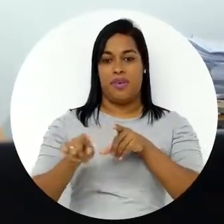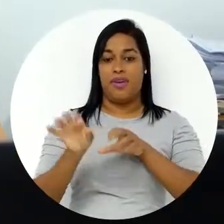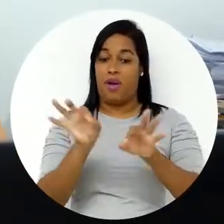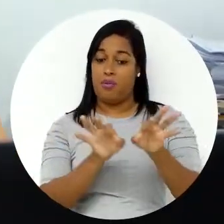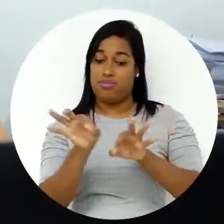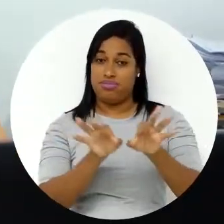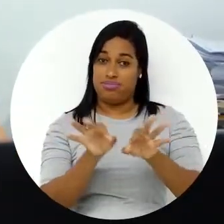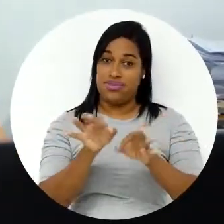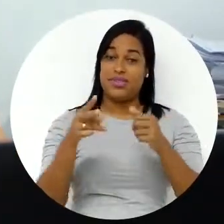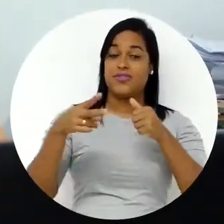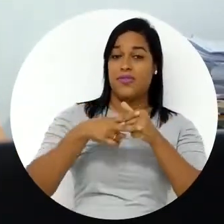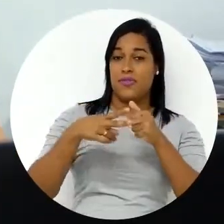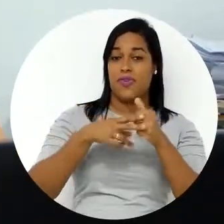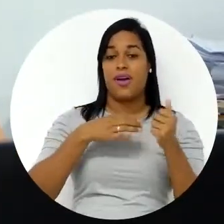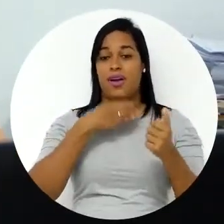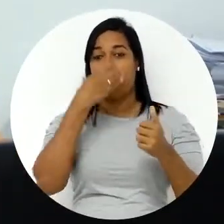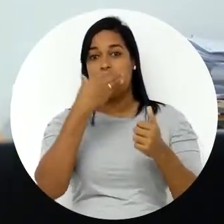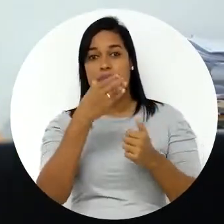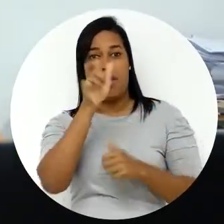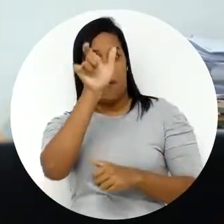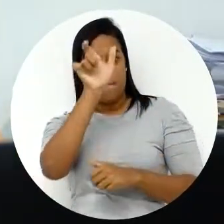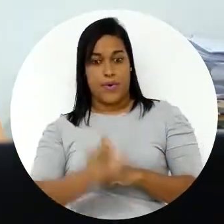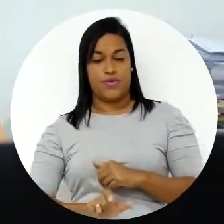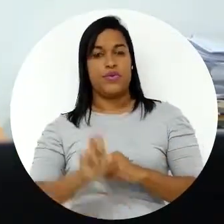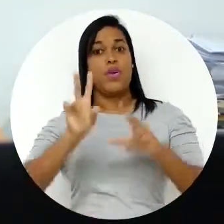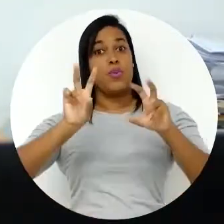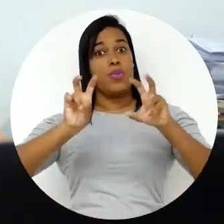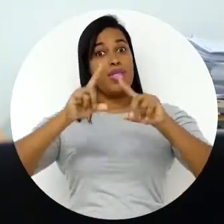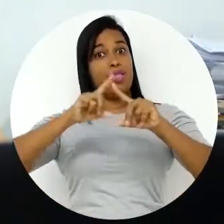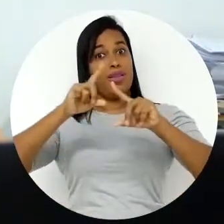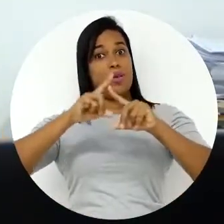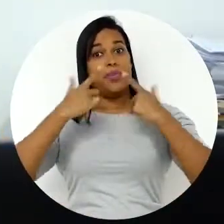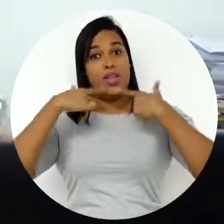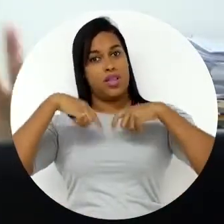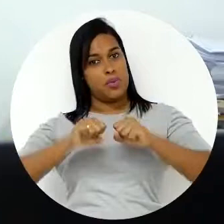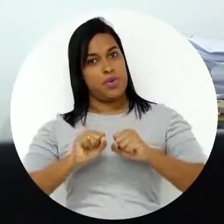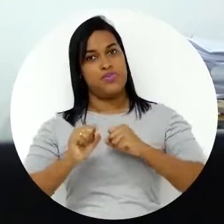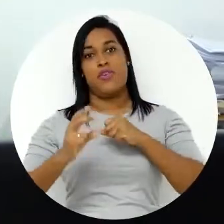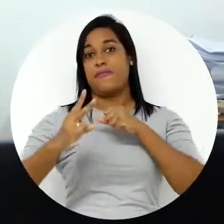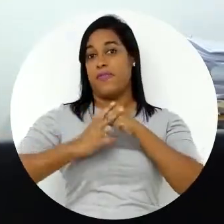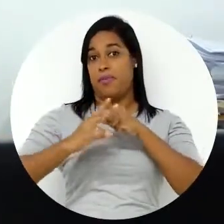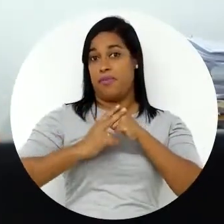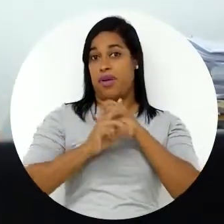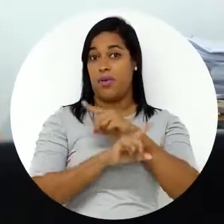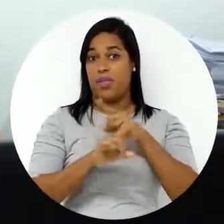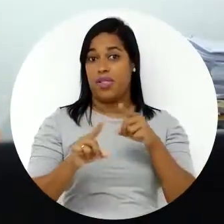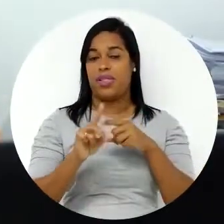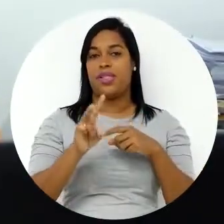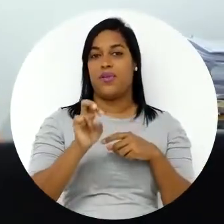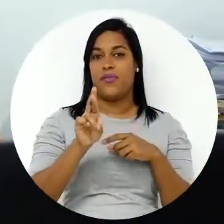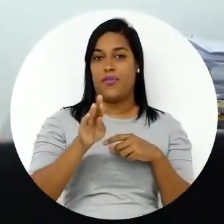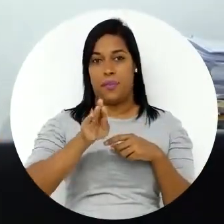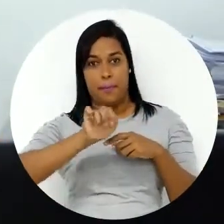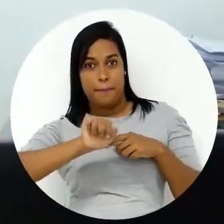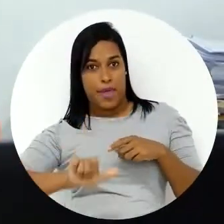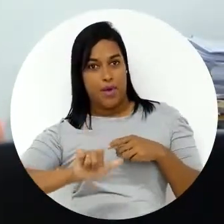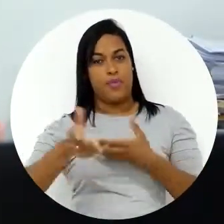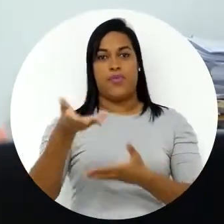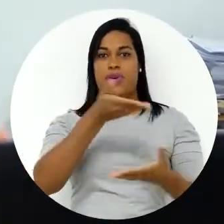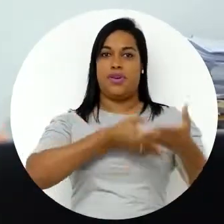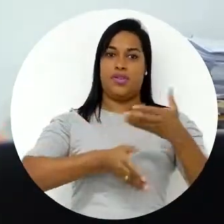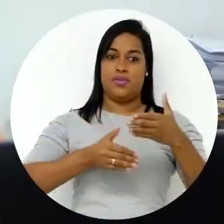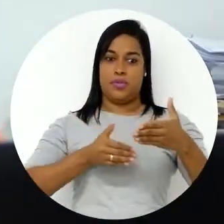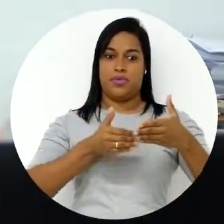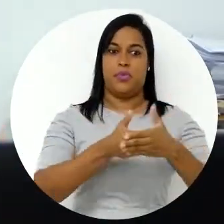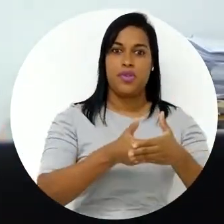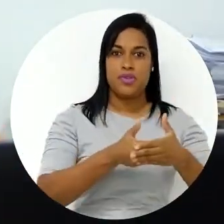adequação vocabular, a postura e que tipo de linguagem ele vai utilizar, seja verbal, seja não verbal, seja uma